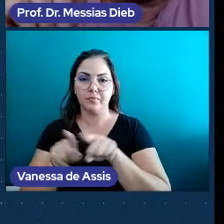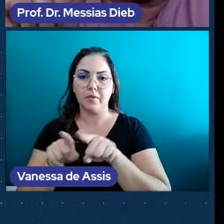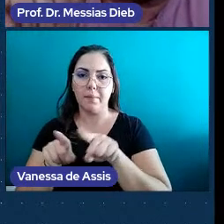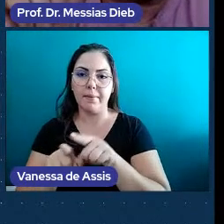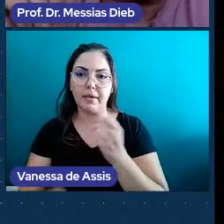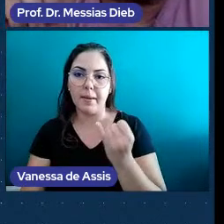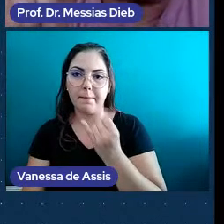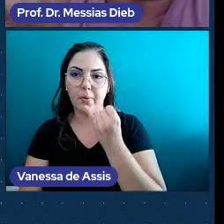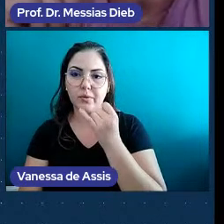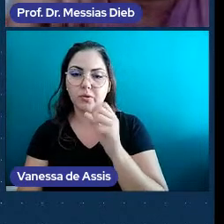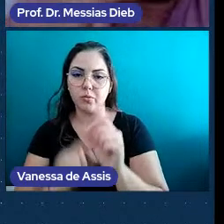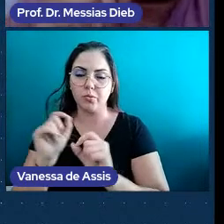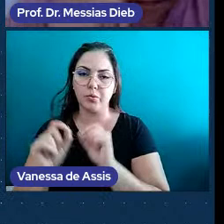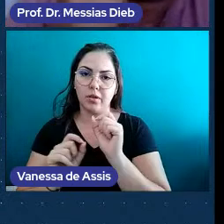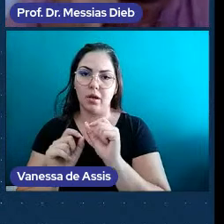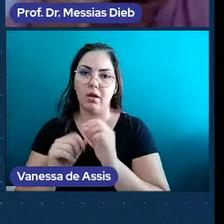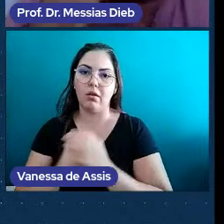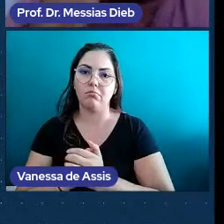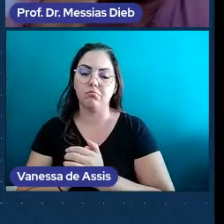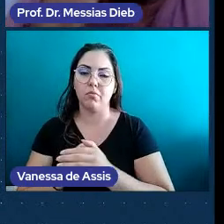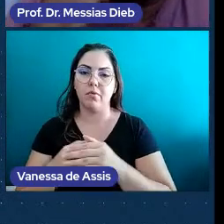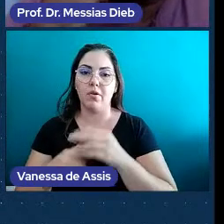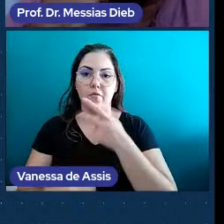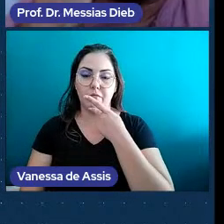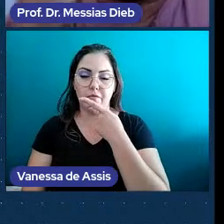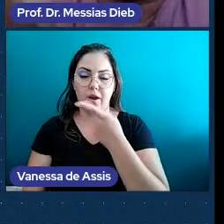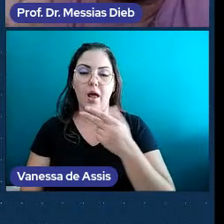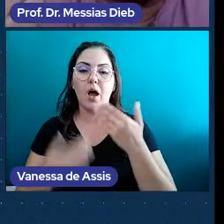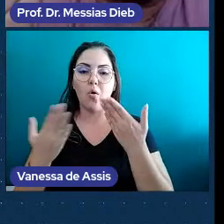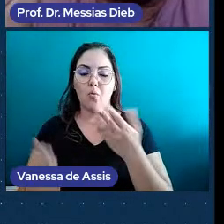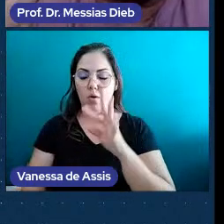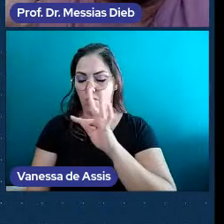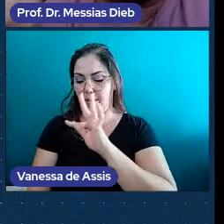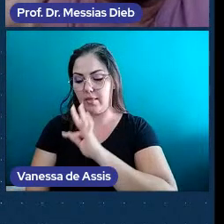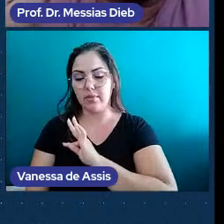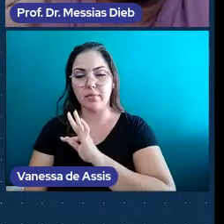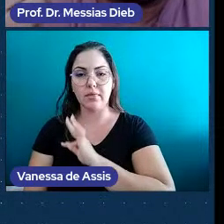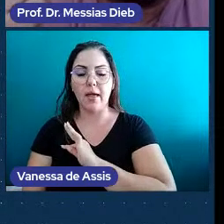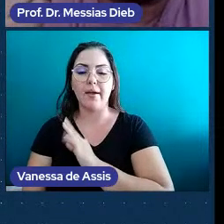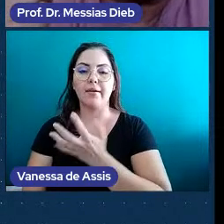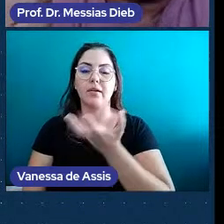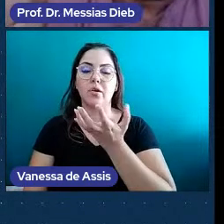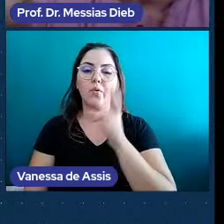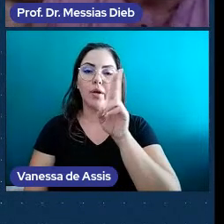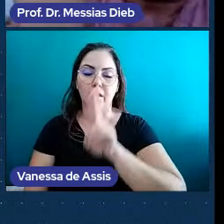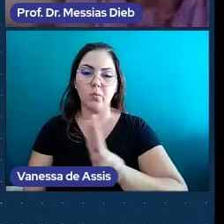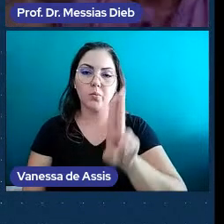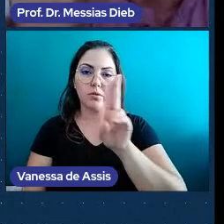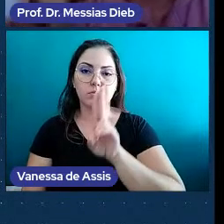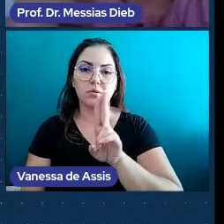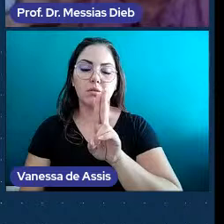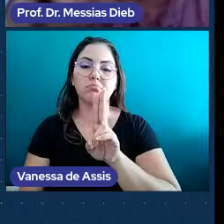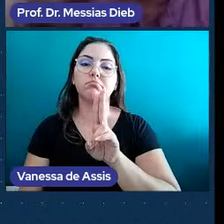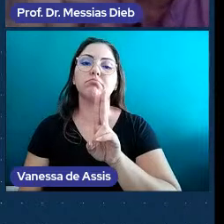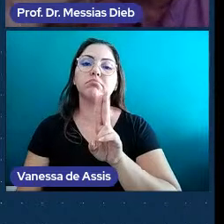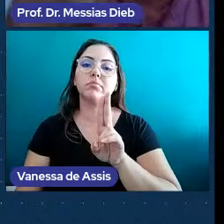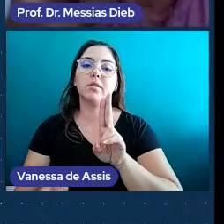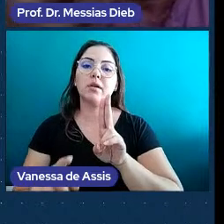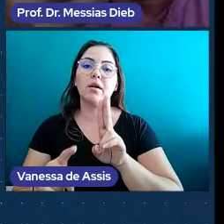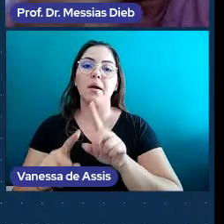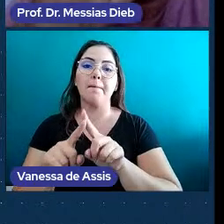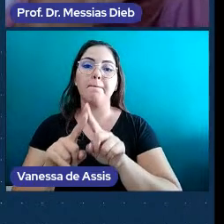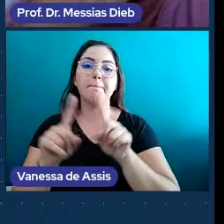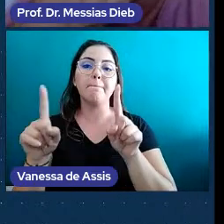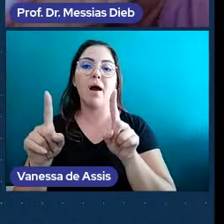só que técnicas você quer utilizar, instrumentos que você vai utilizar, mas como que você vai